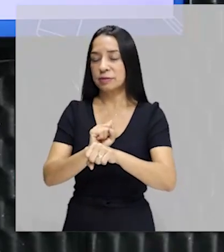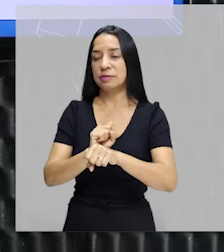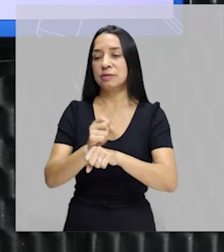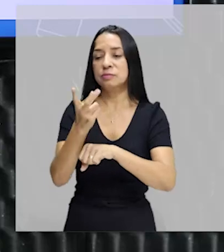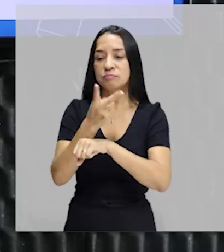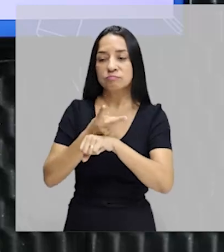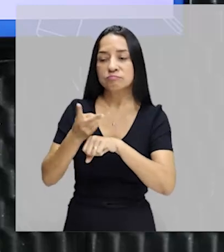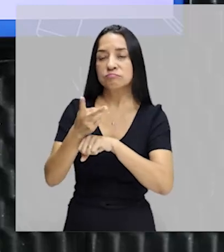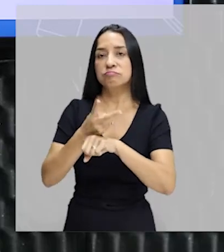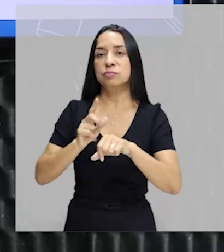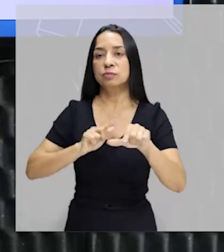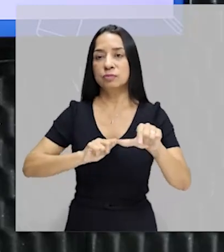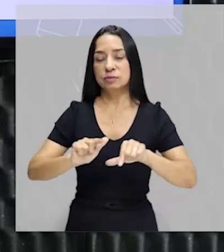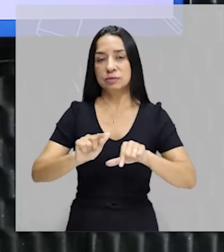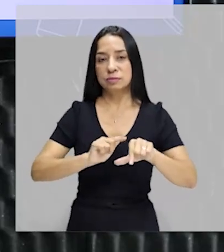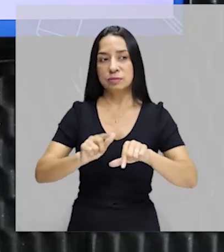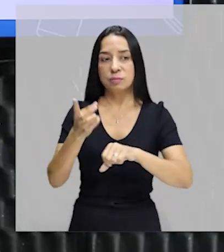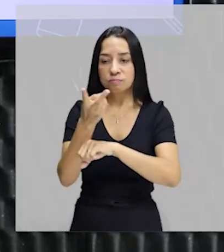cansaram.